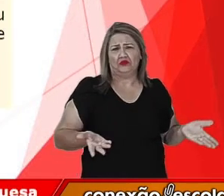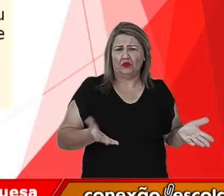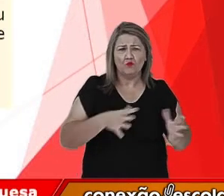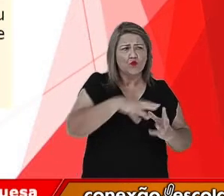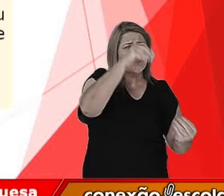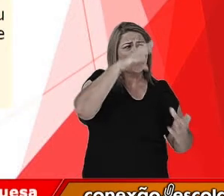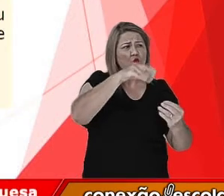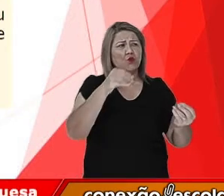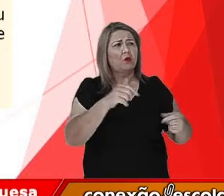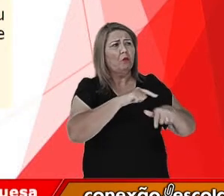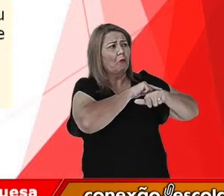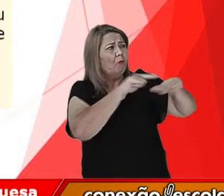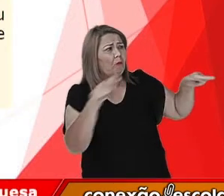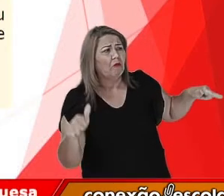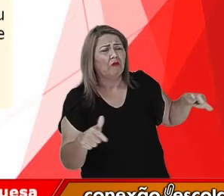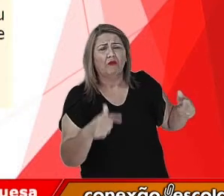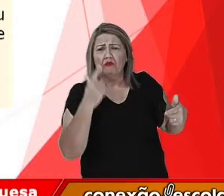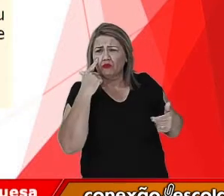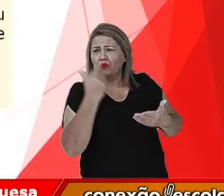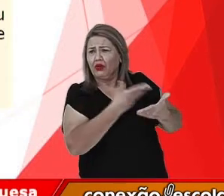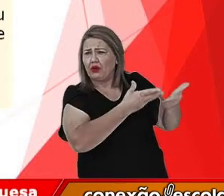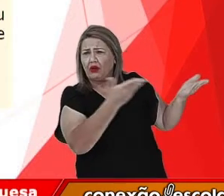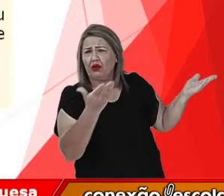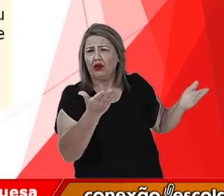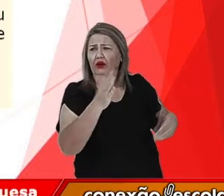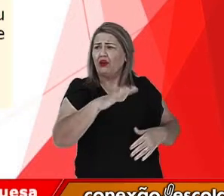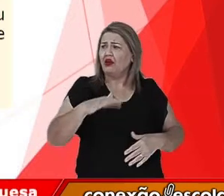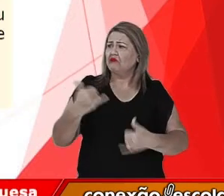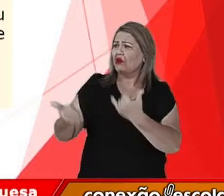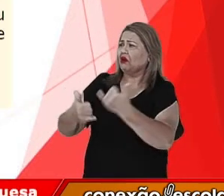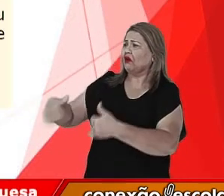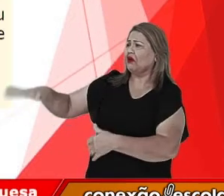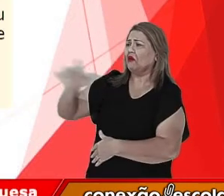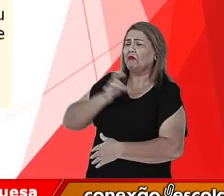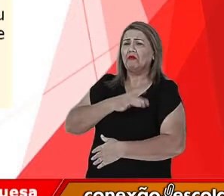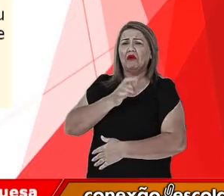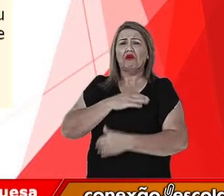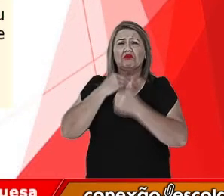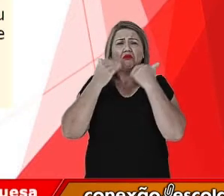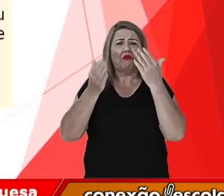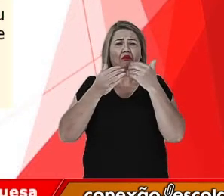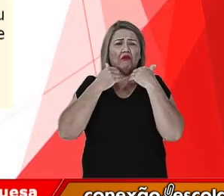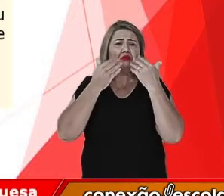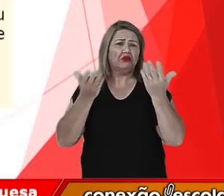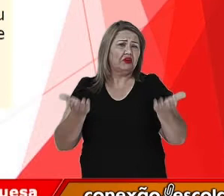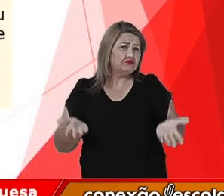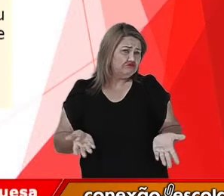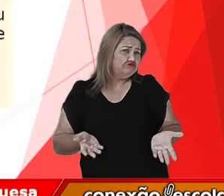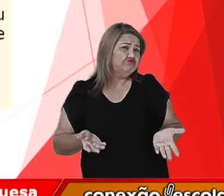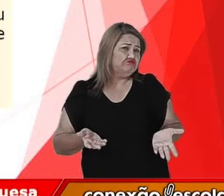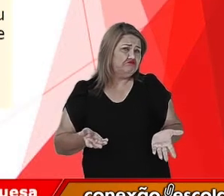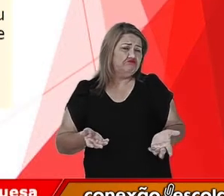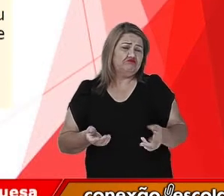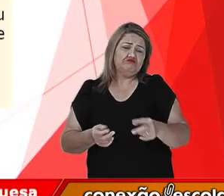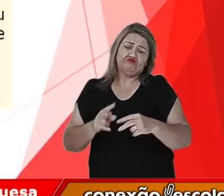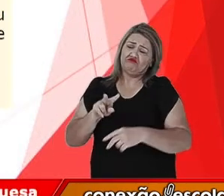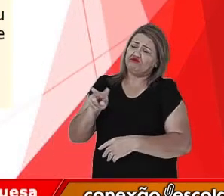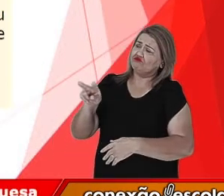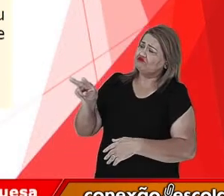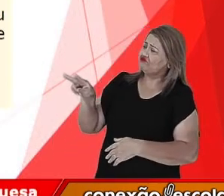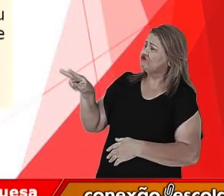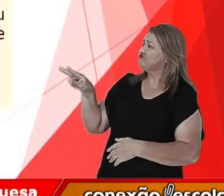fantasmas sobraram. Olha aí como as criancinhas brincam sem medo, acrescentou, lançando um olhar às